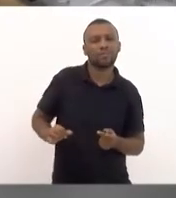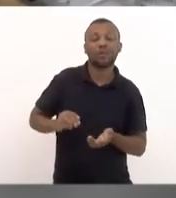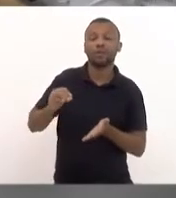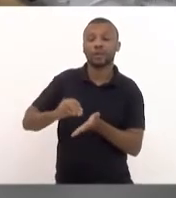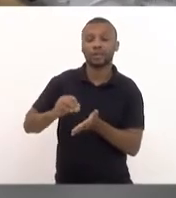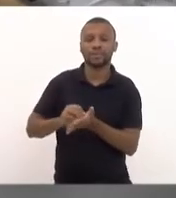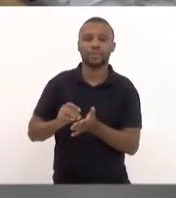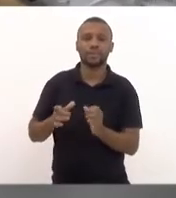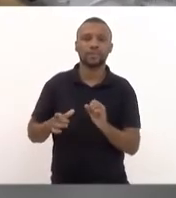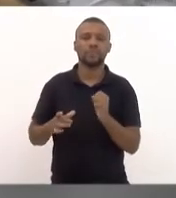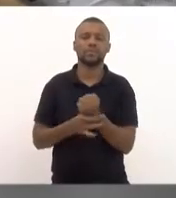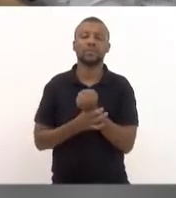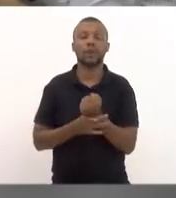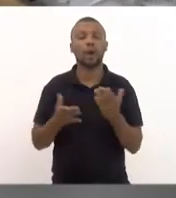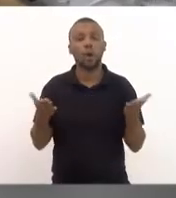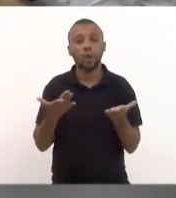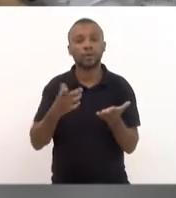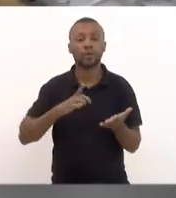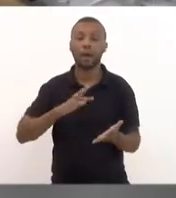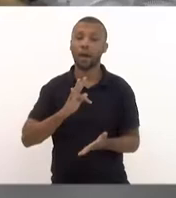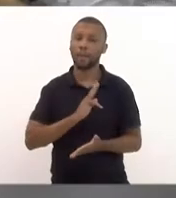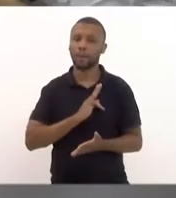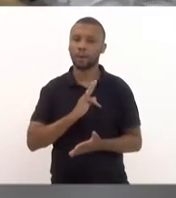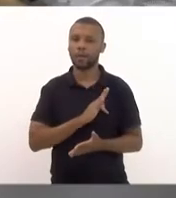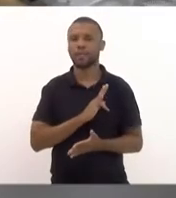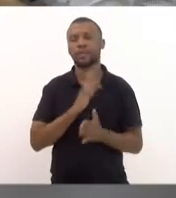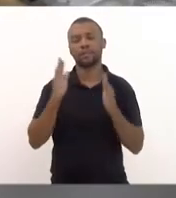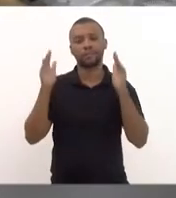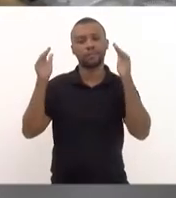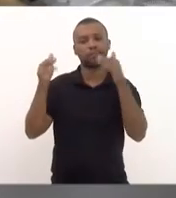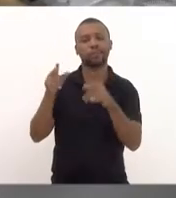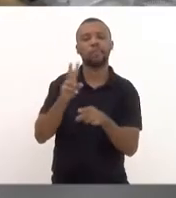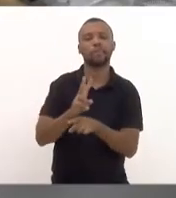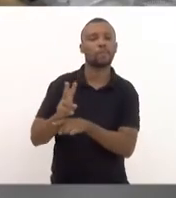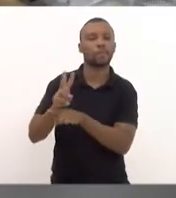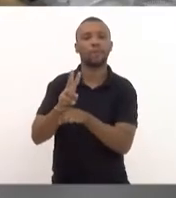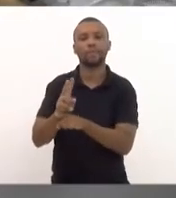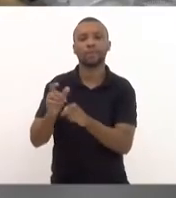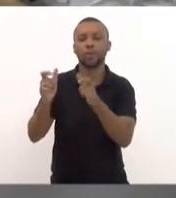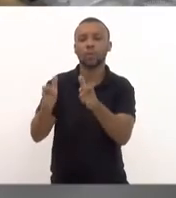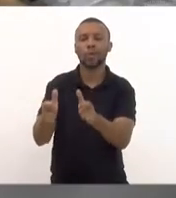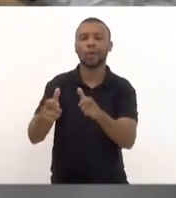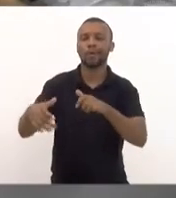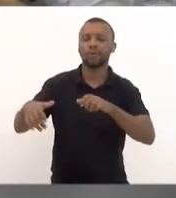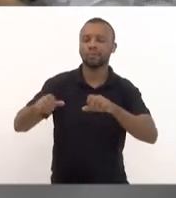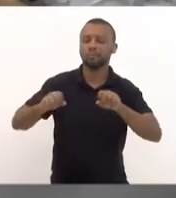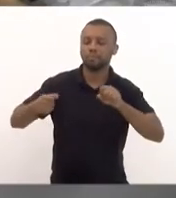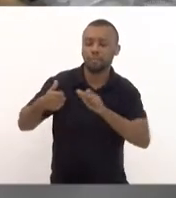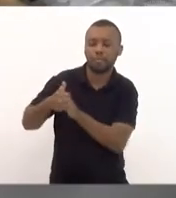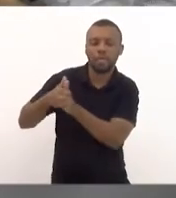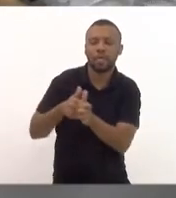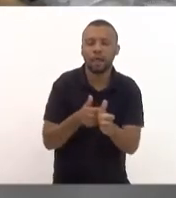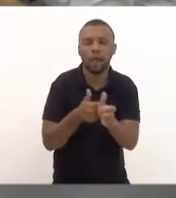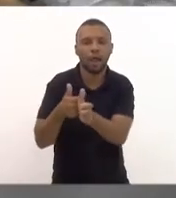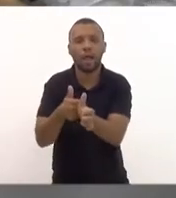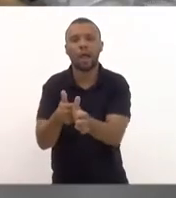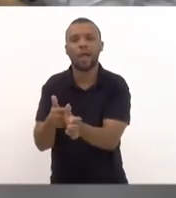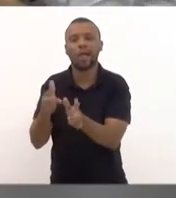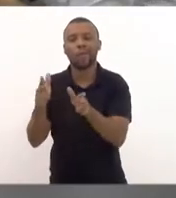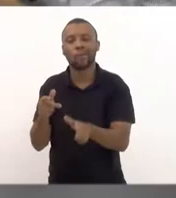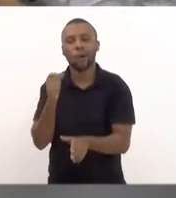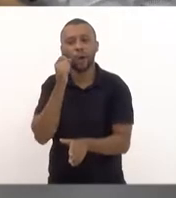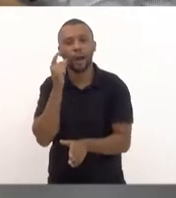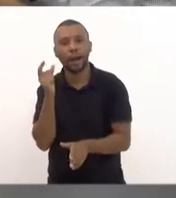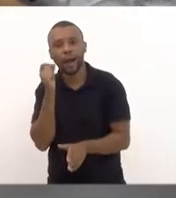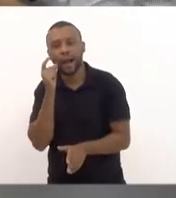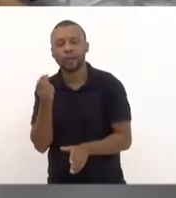a Polícia Militar, que cuida daquela segurança, acaba ficando ali como gato e rato. Por quê? É uma via muito longa, trecho, quando a polícia